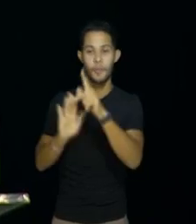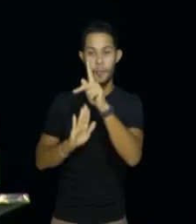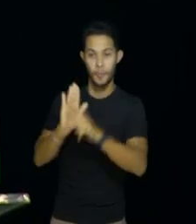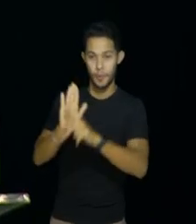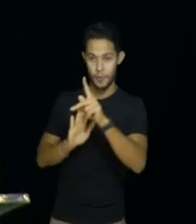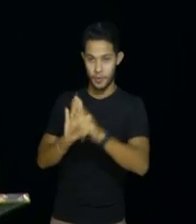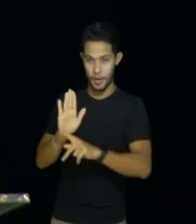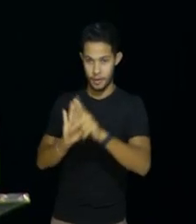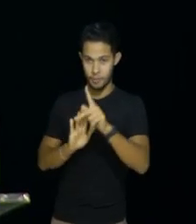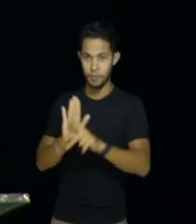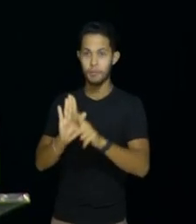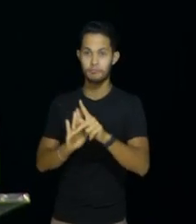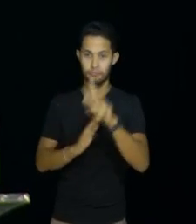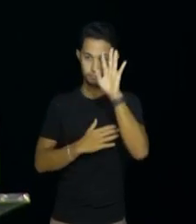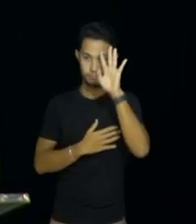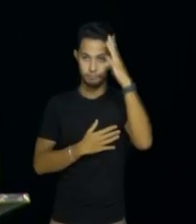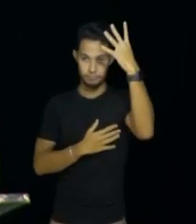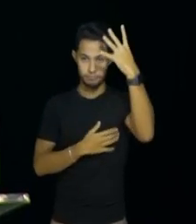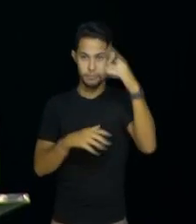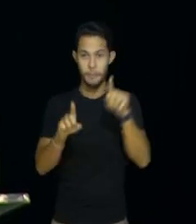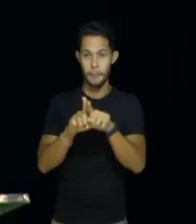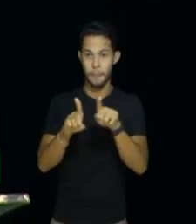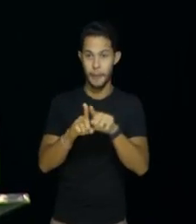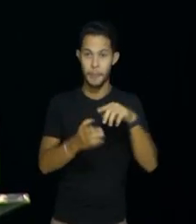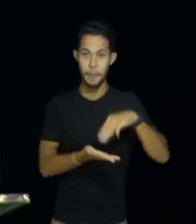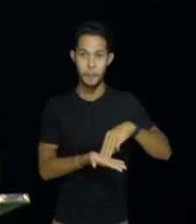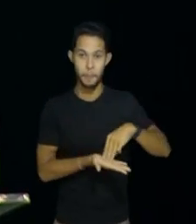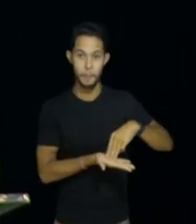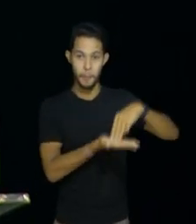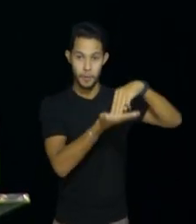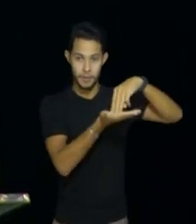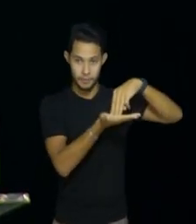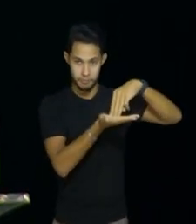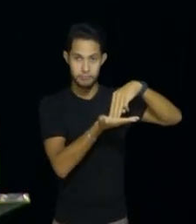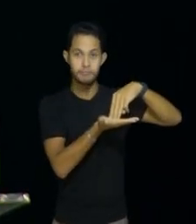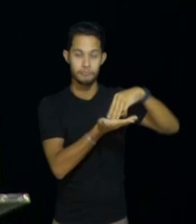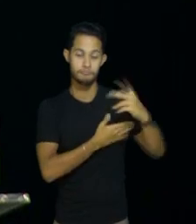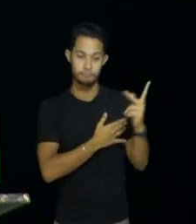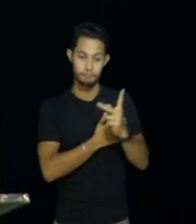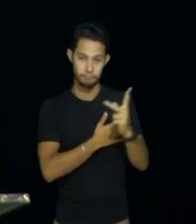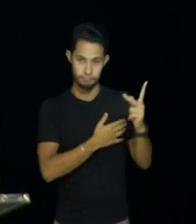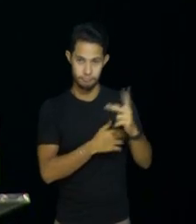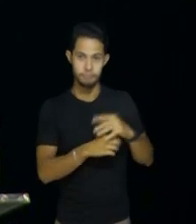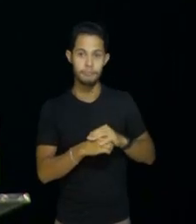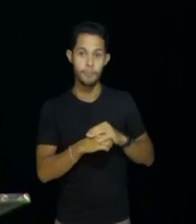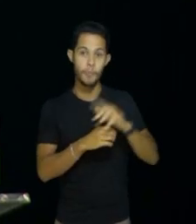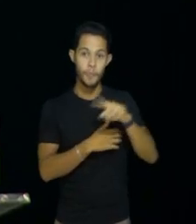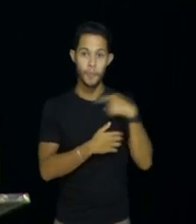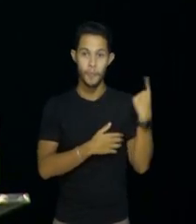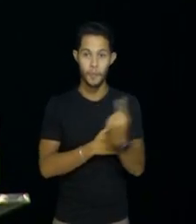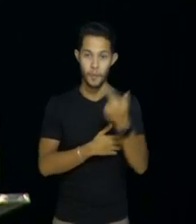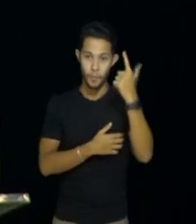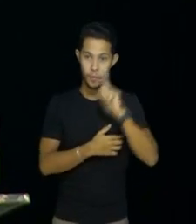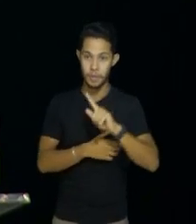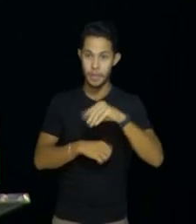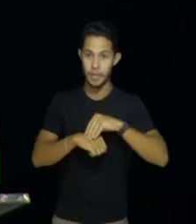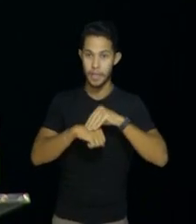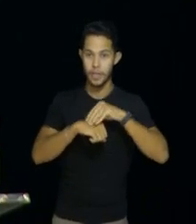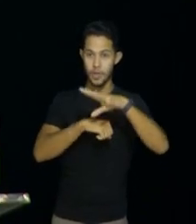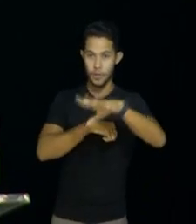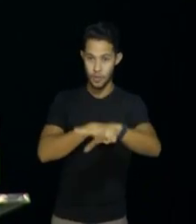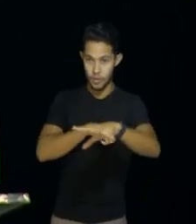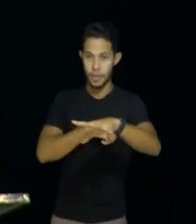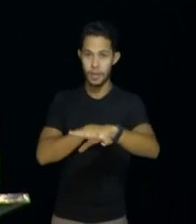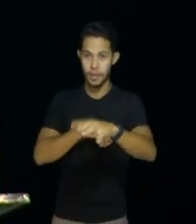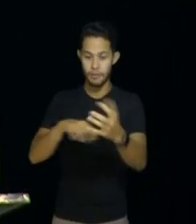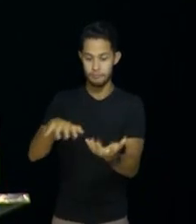resolução e também uma moção para que a gente possa indicar ao Congresso Nacional, através dessa moção, na verdade,